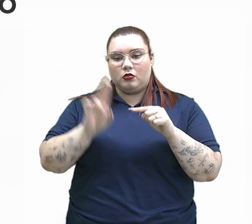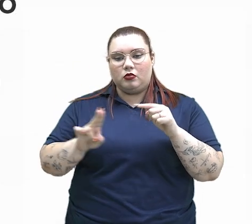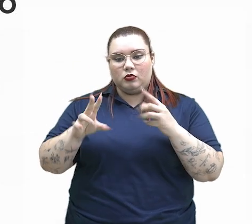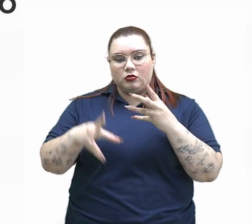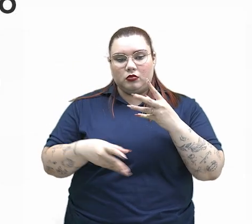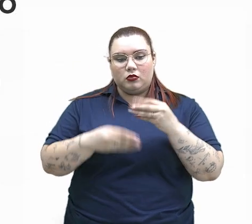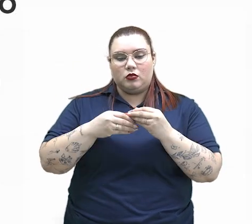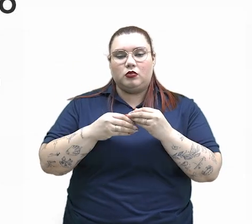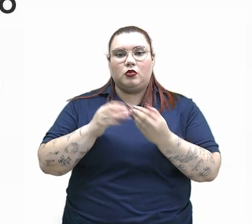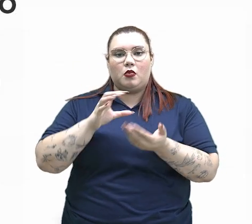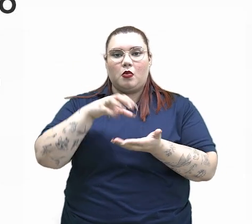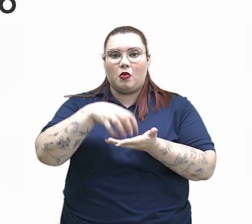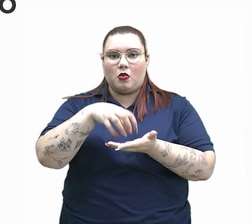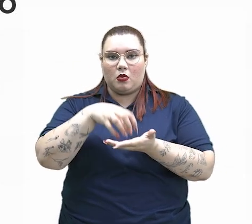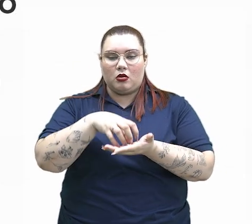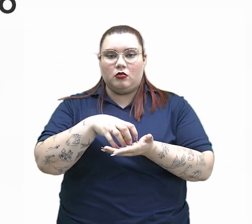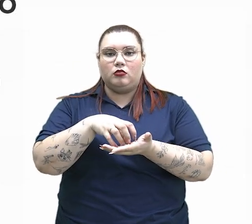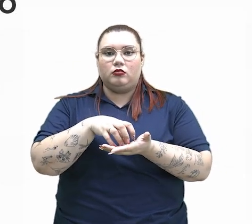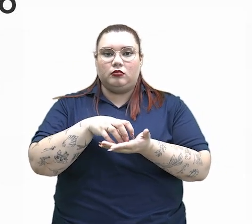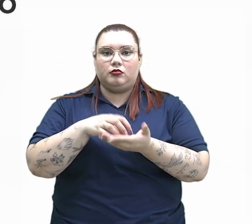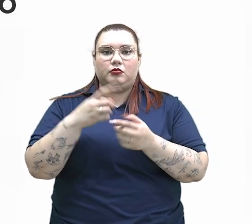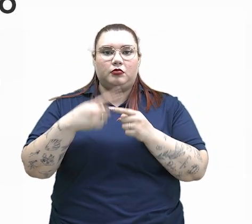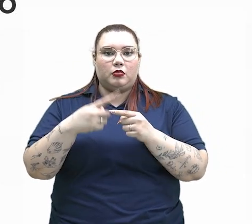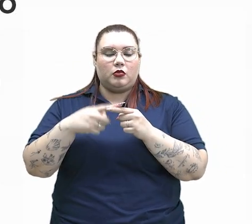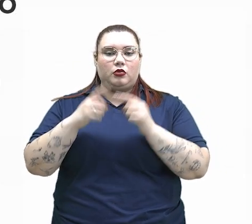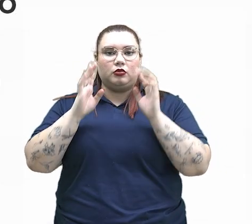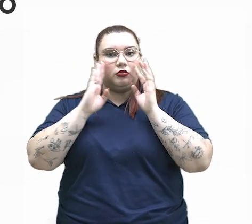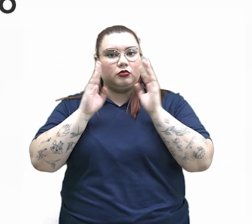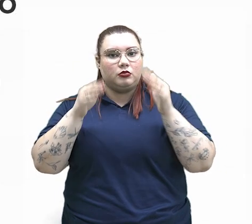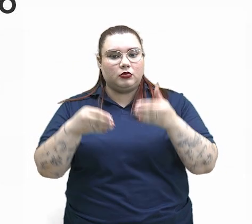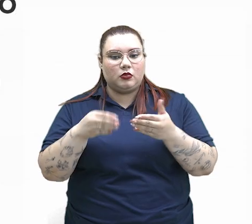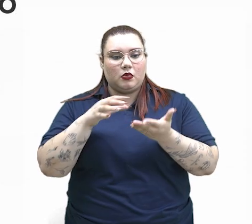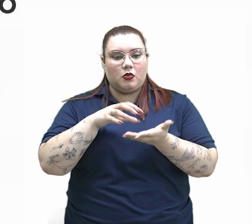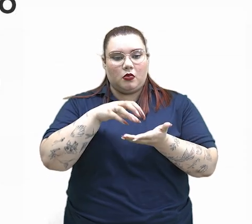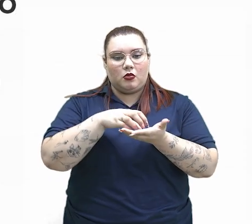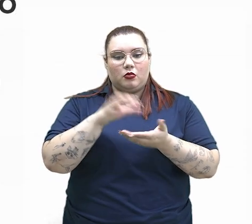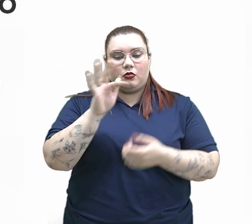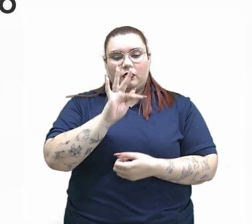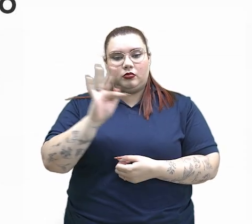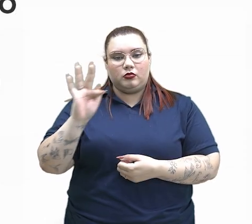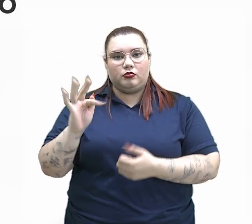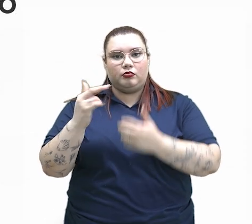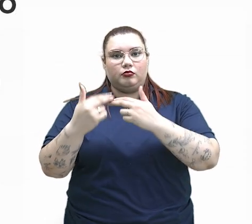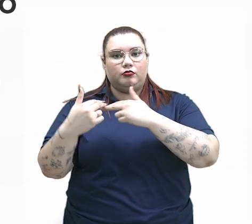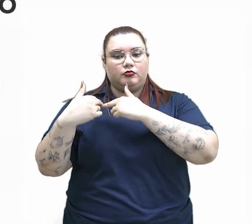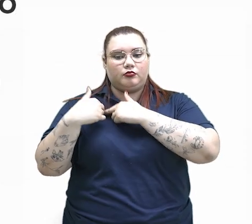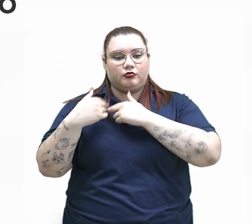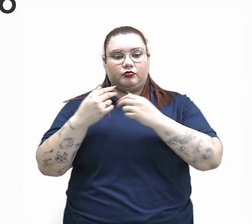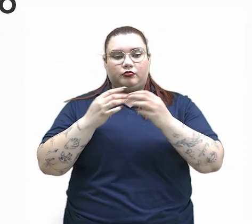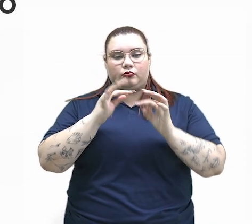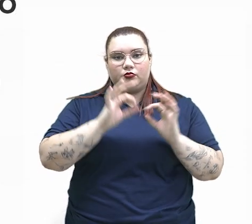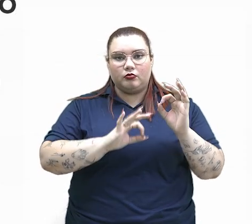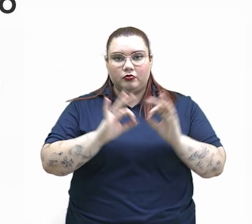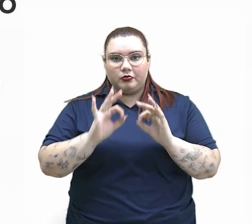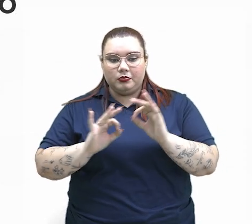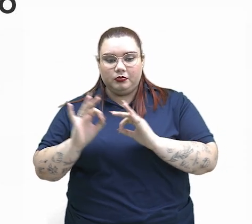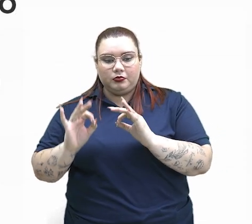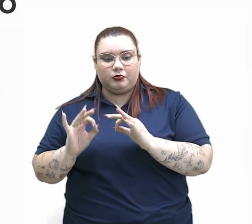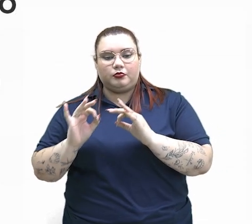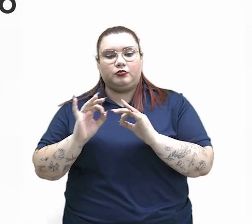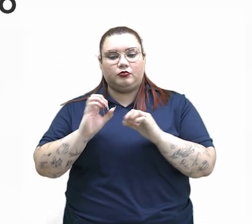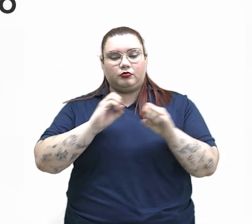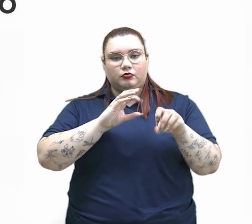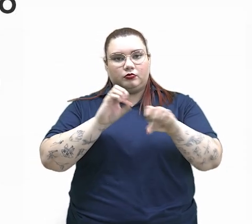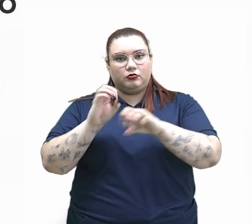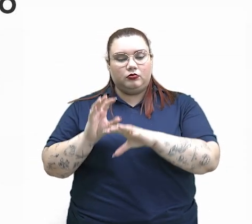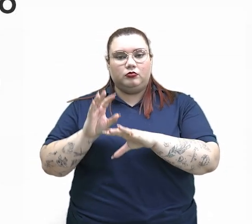no agente. Por quê? Porque foi especificado que o órgão federal responsável por coordenar as diretrizes da